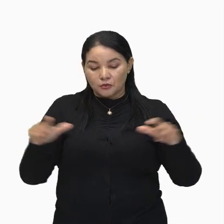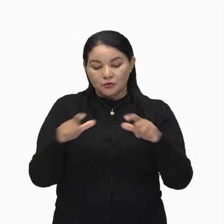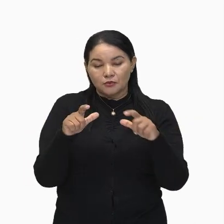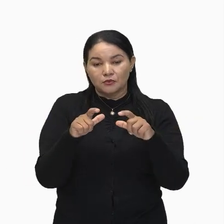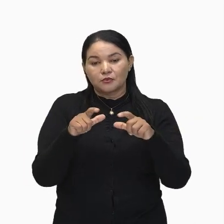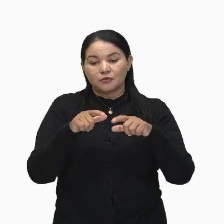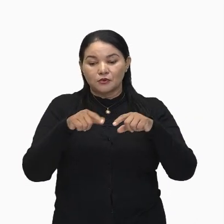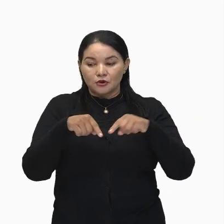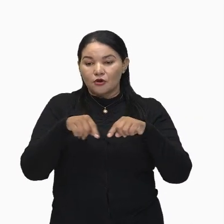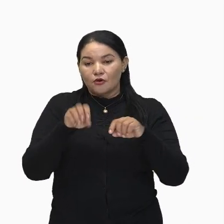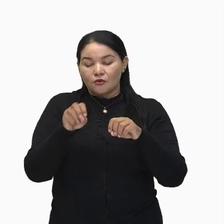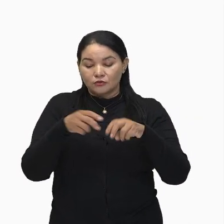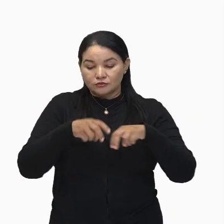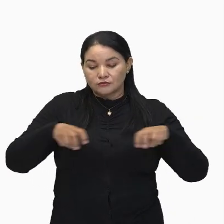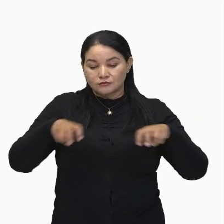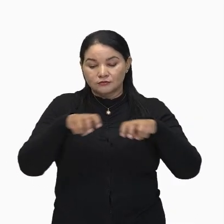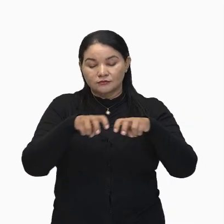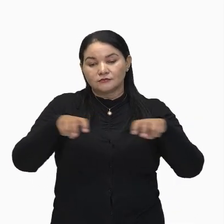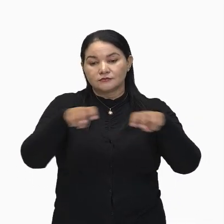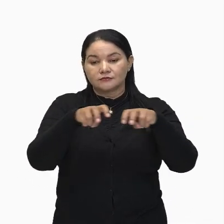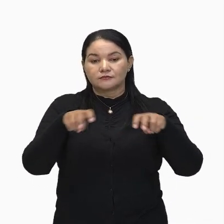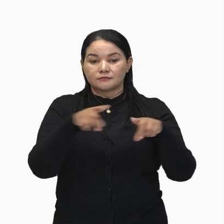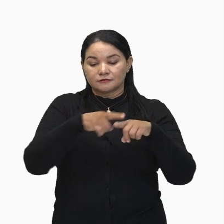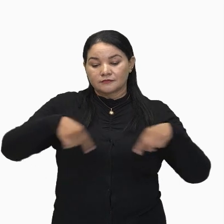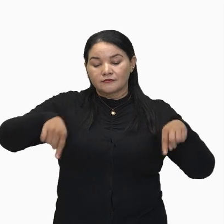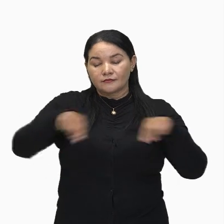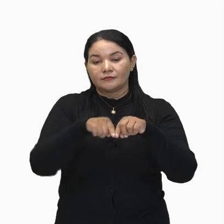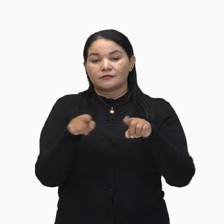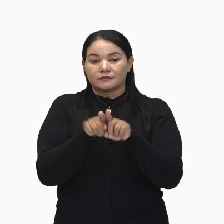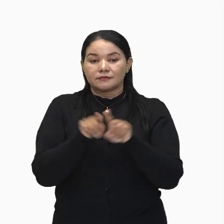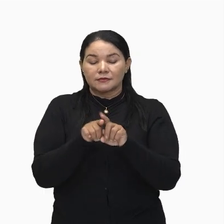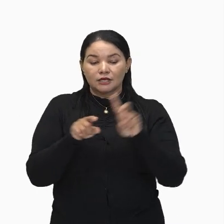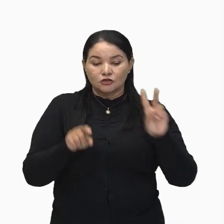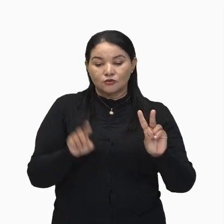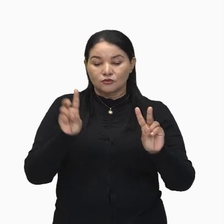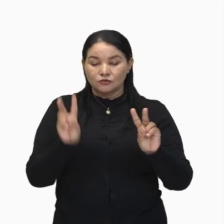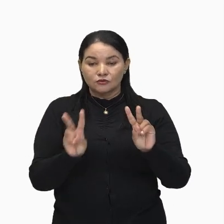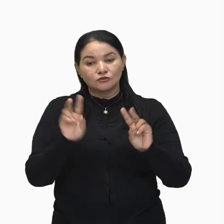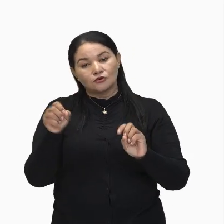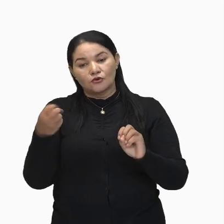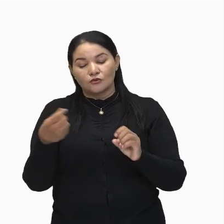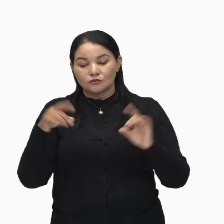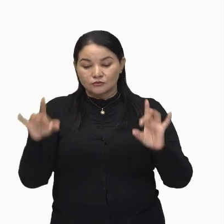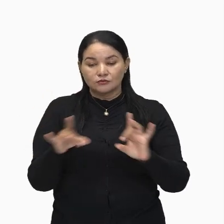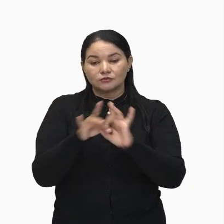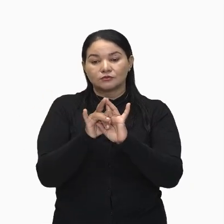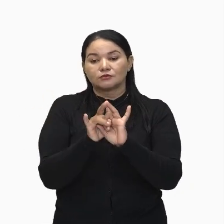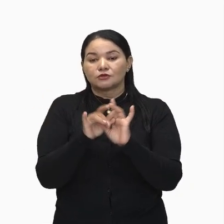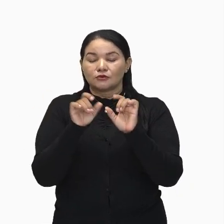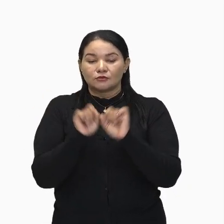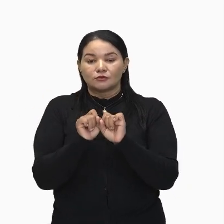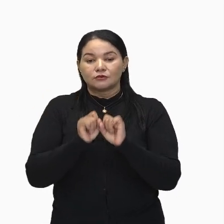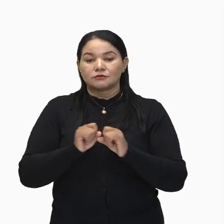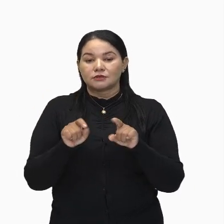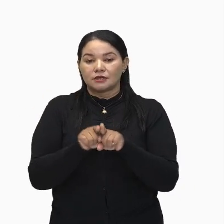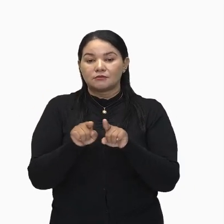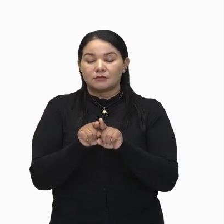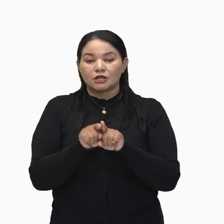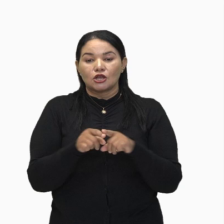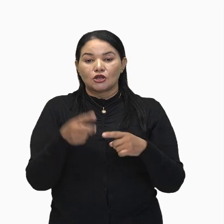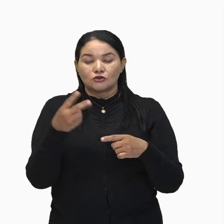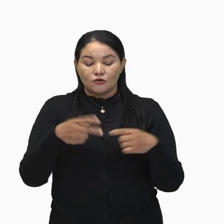fileiras opostas, pares soltos e unidos. O acompanhamento musical é feito com 2 violas,